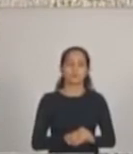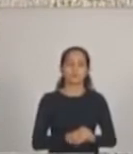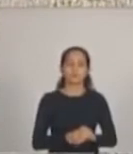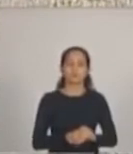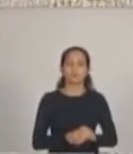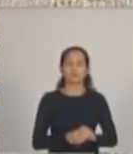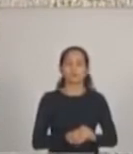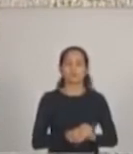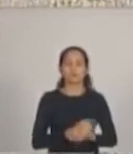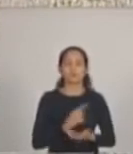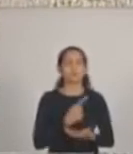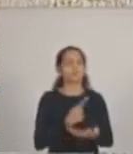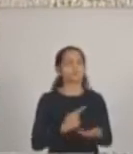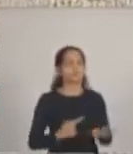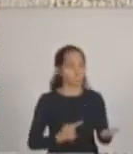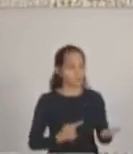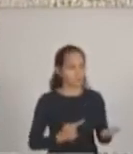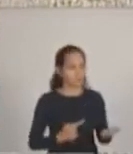Senhor presidente,